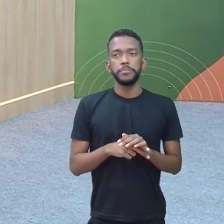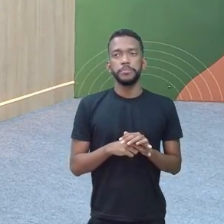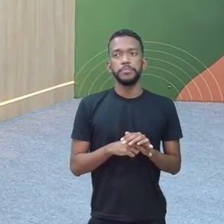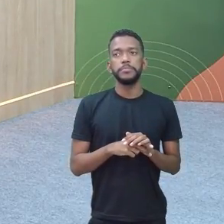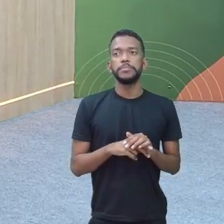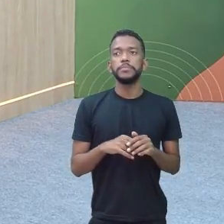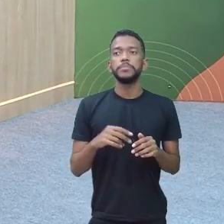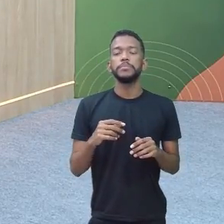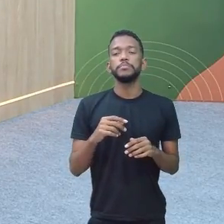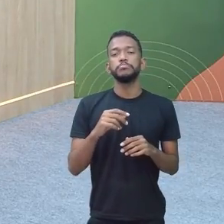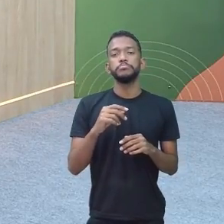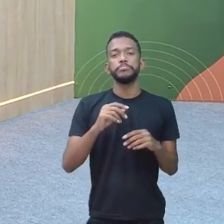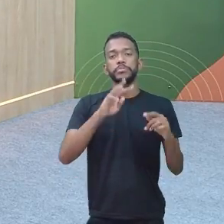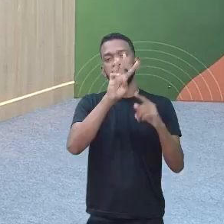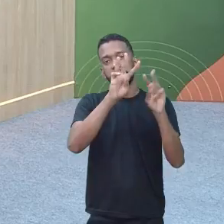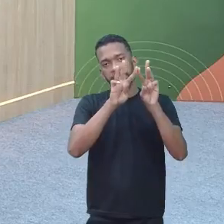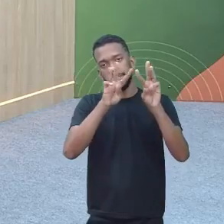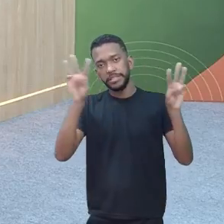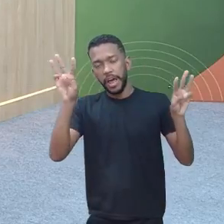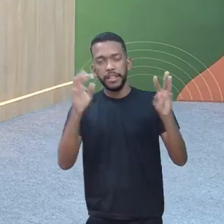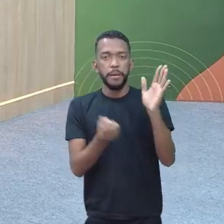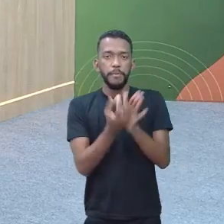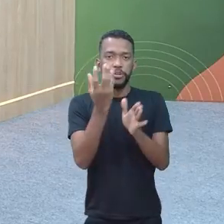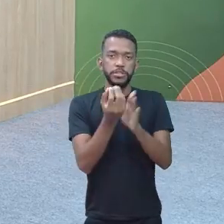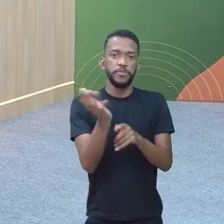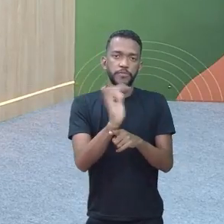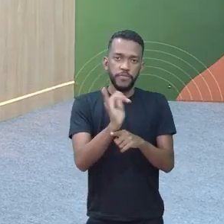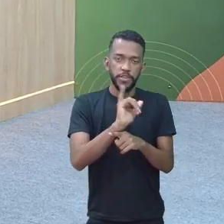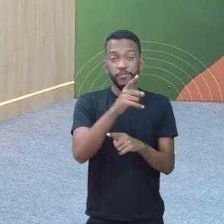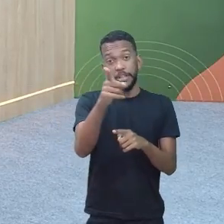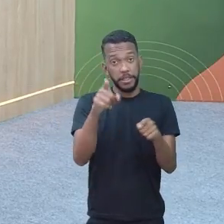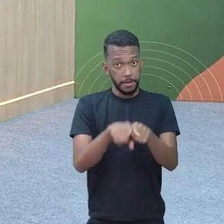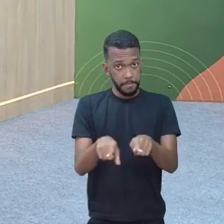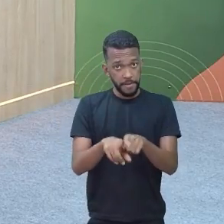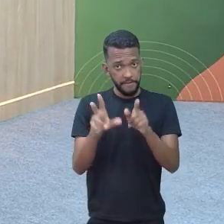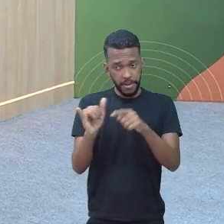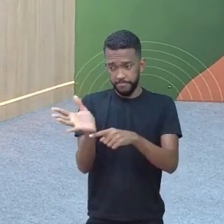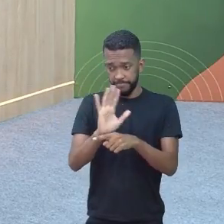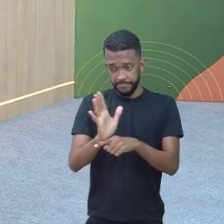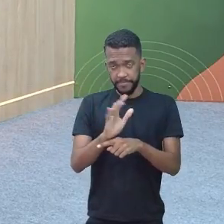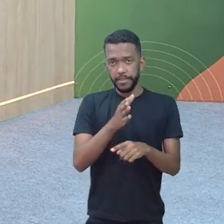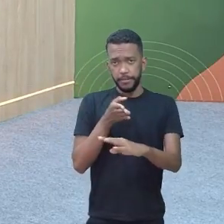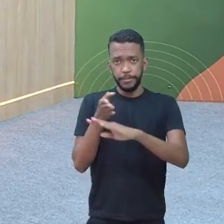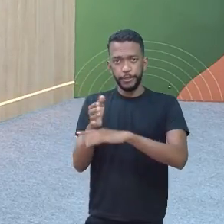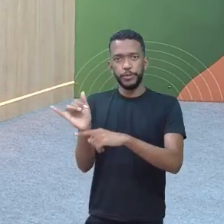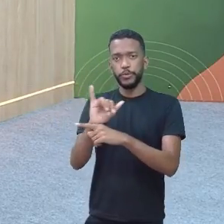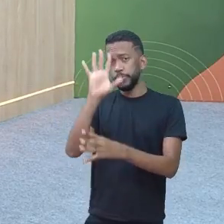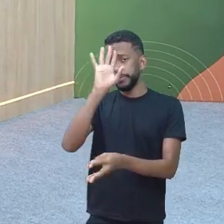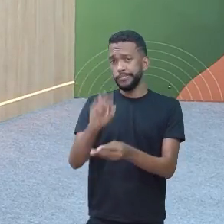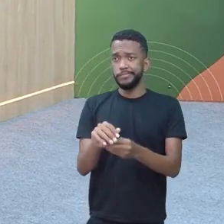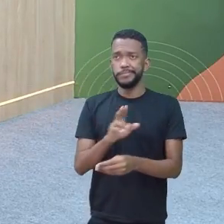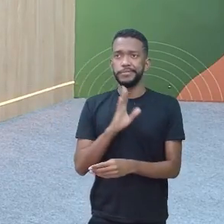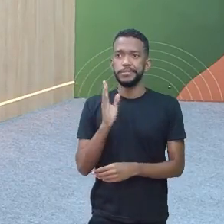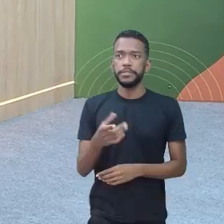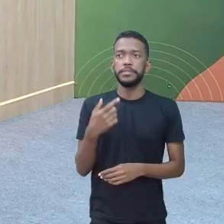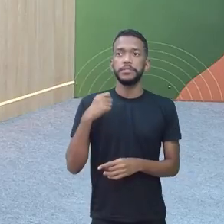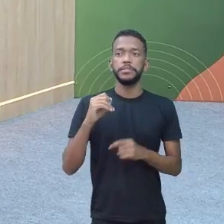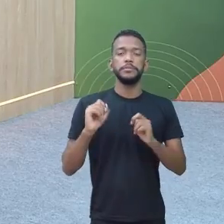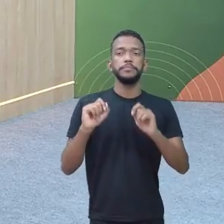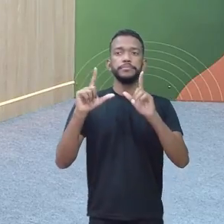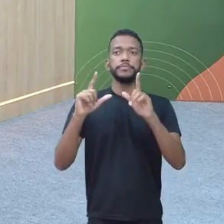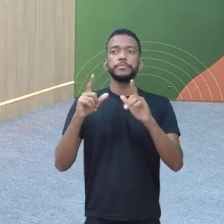usar o símbolozinho do YouTube, que é onde vocês vão assistir também as nossas aulas. Então, fica muito mais fácil para vocês se conhecerem, porque essa